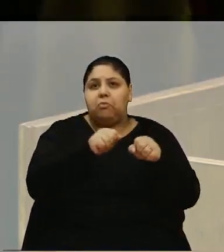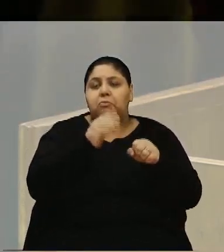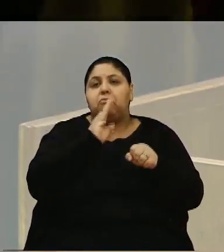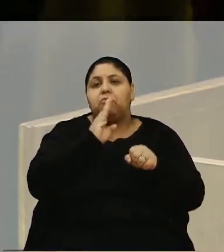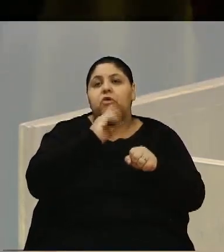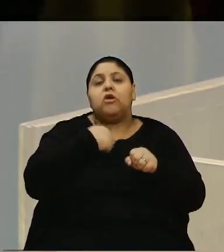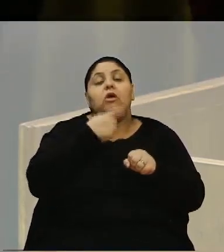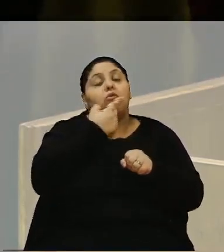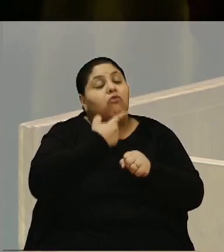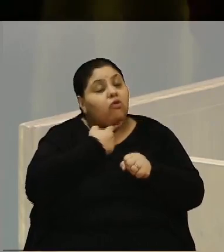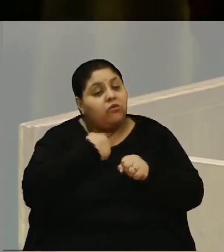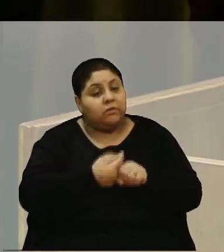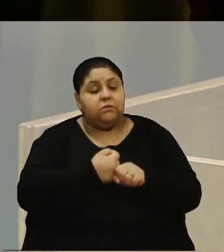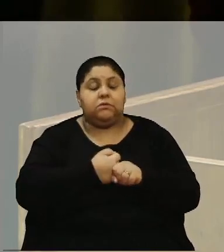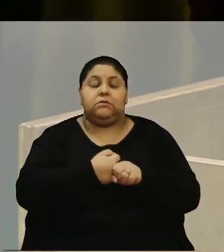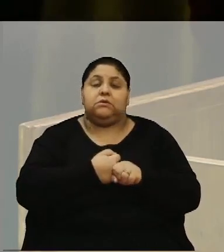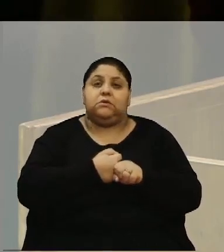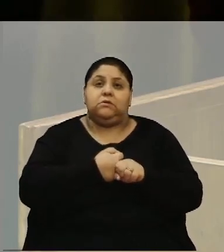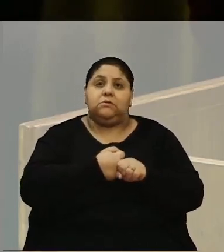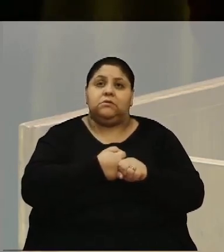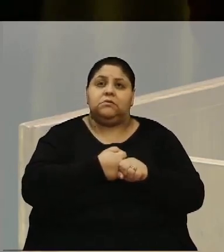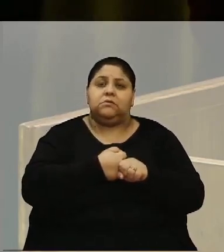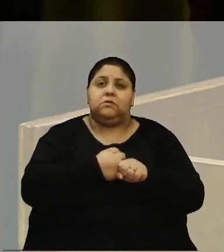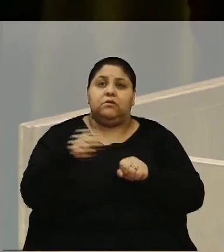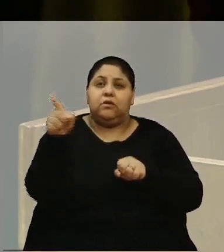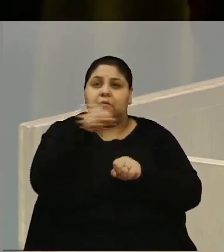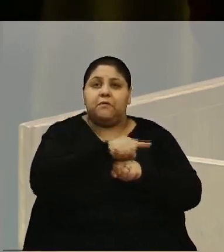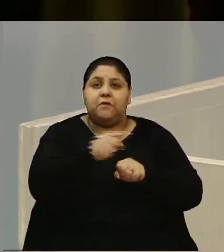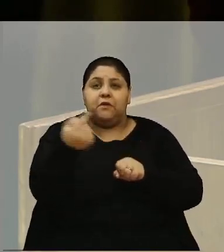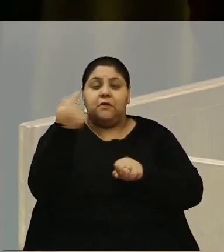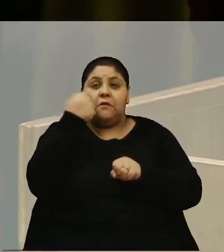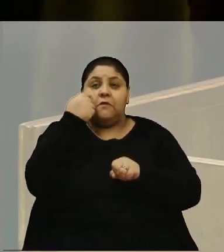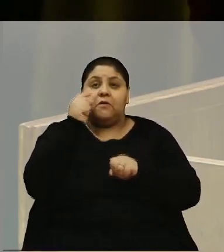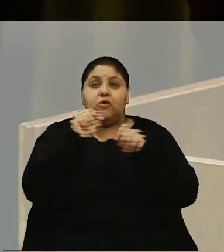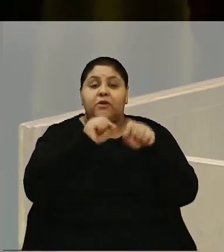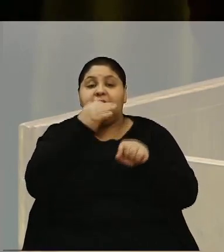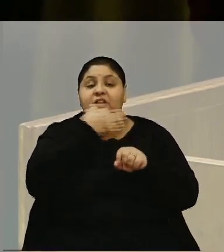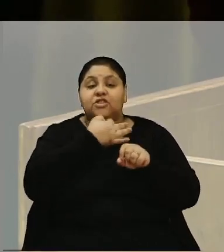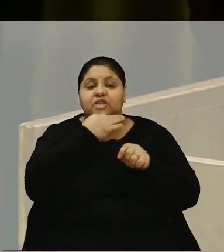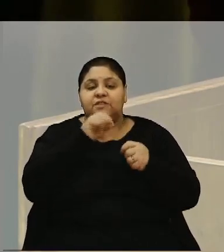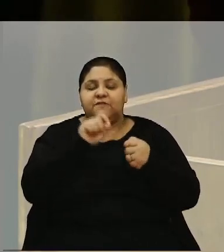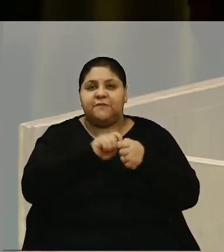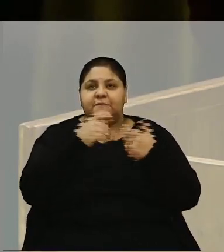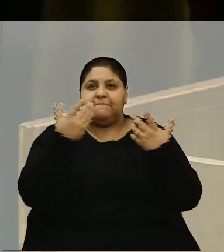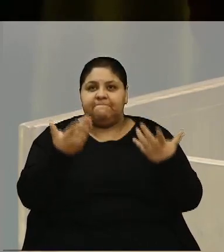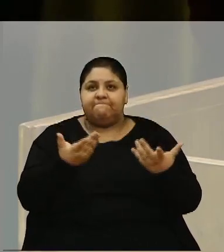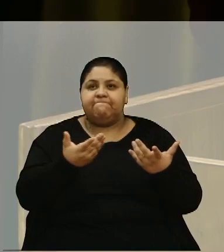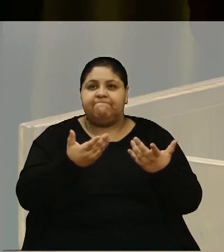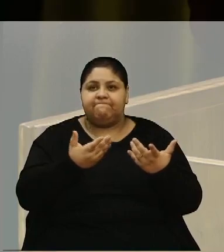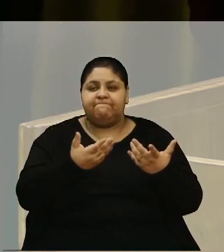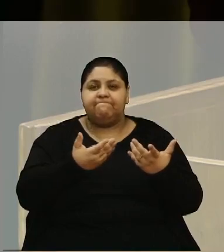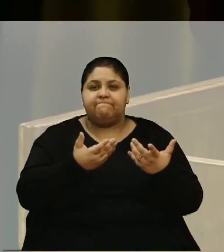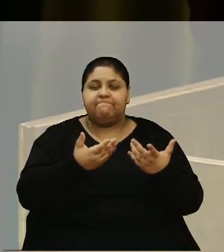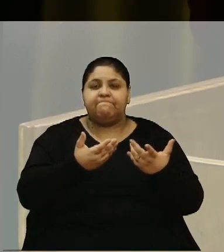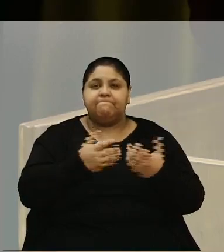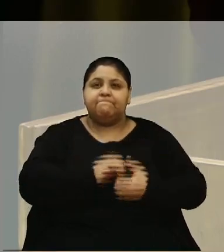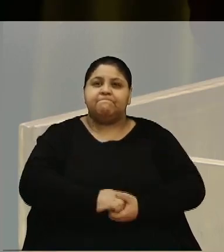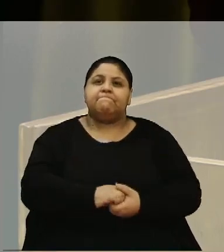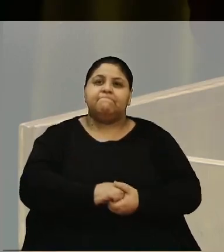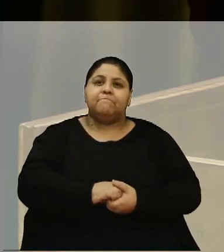que fossem para vocês verem o que Caxias está fazendo. Tá? O que Caxias do Sul está fazendo,